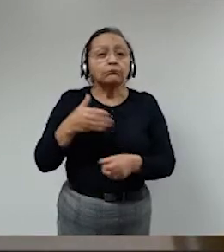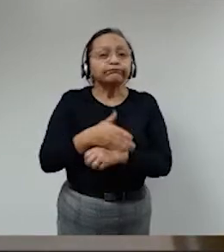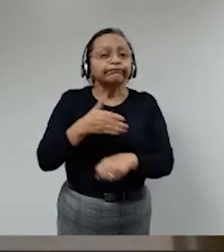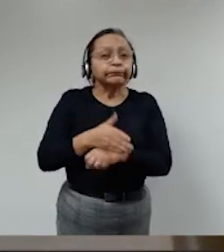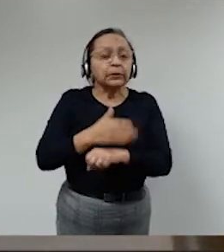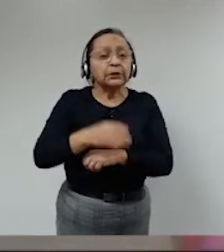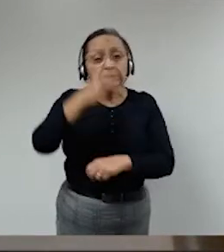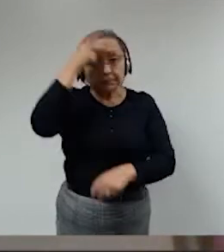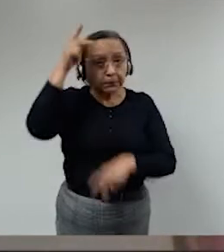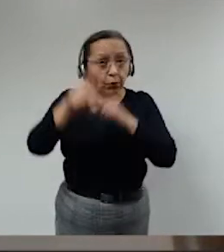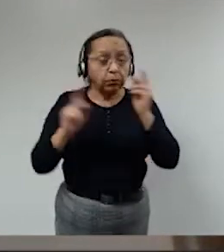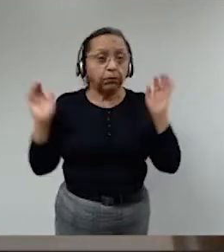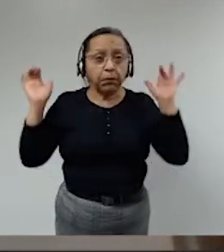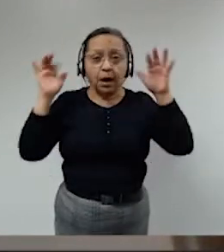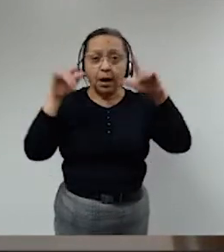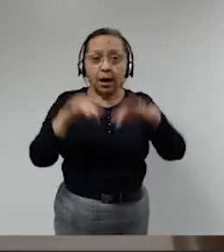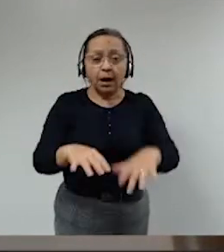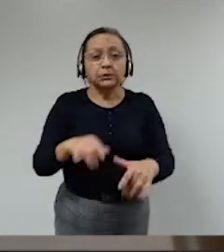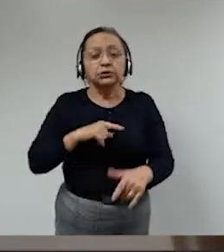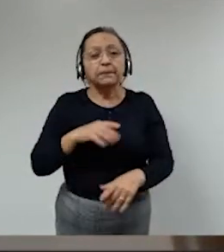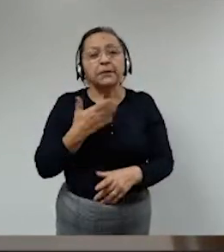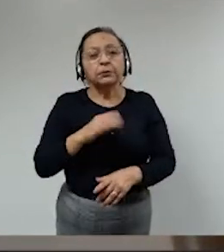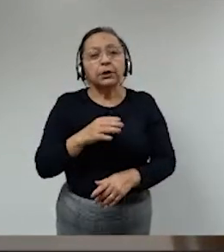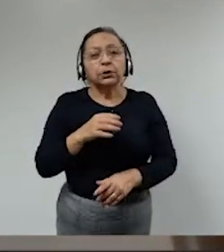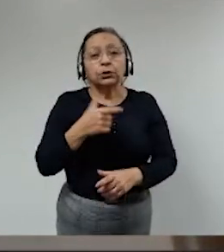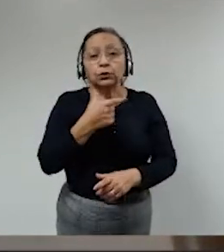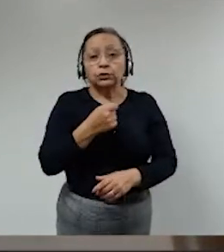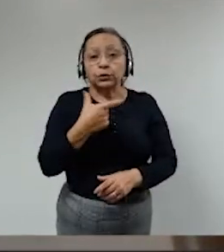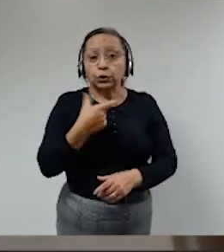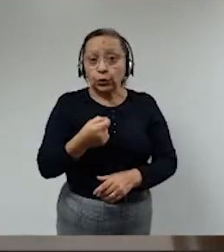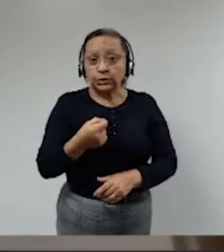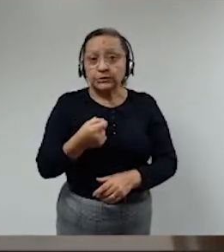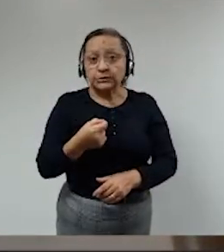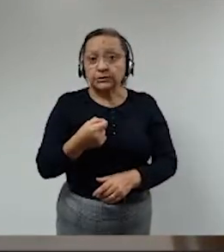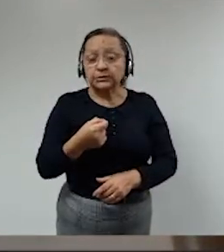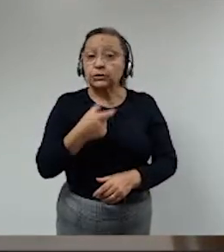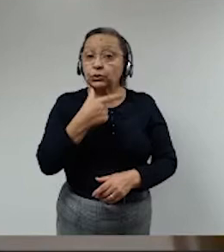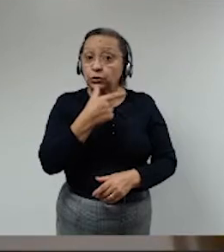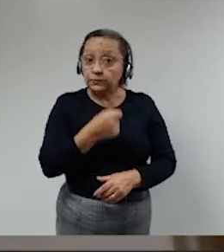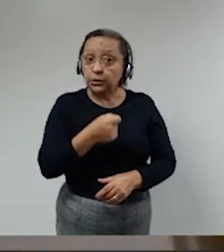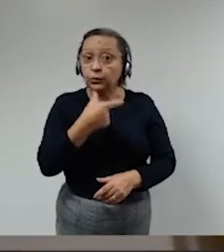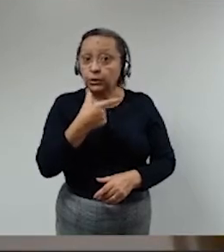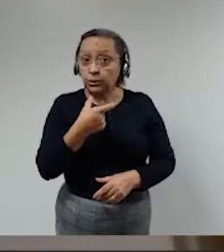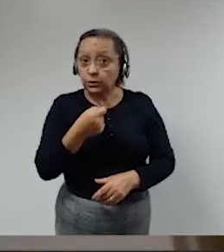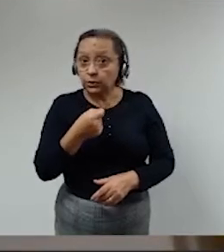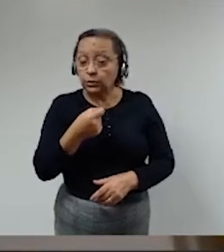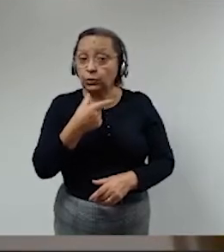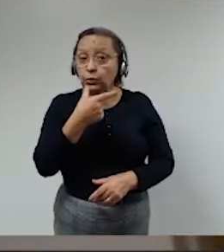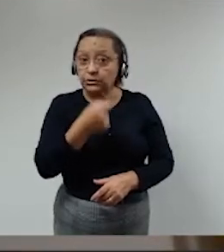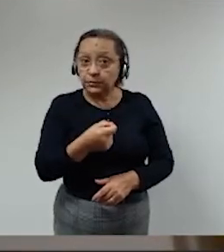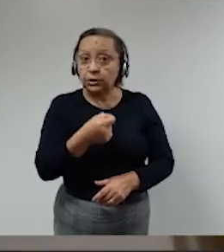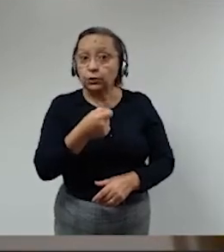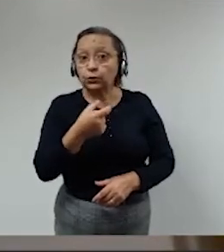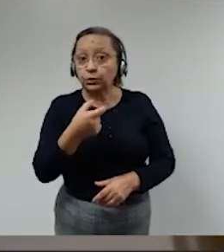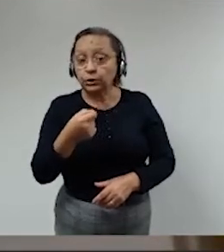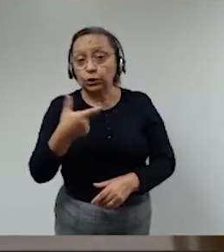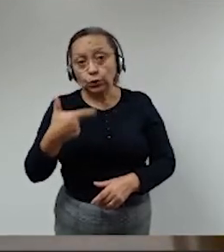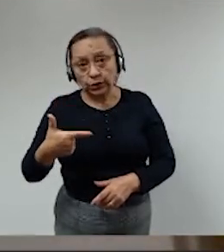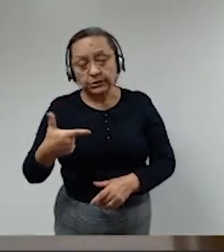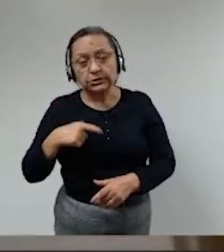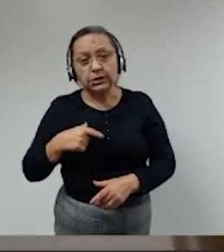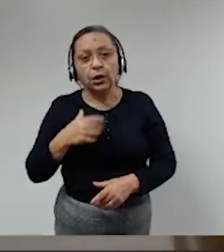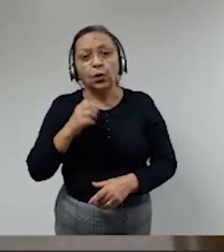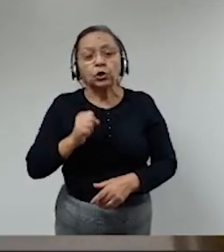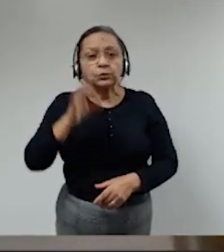cinema brasileiro, você tinha 8,03% em 2002. Em 2018, 14,83%. Tá? Então, quase dobrou